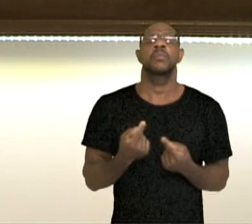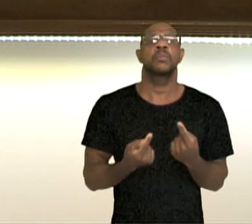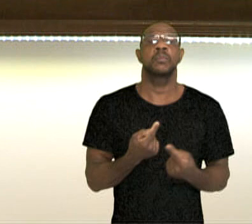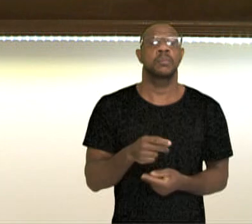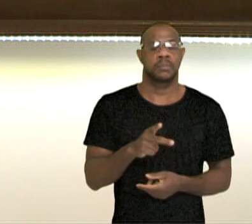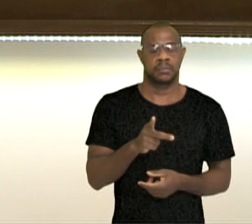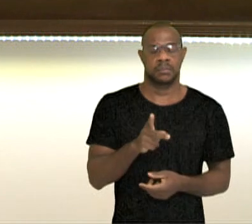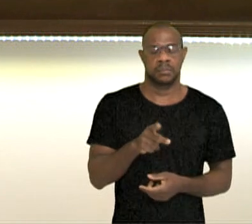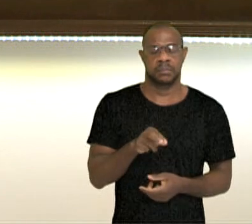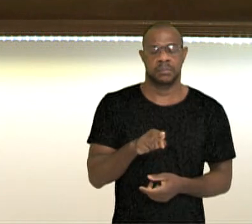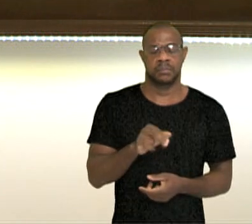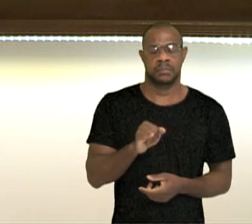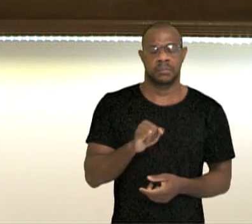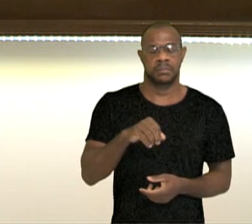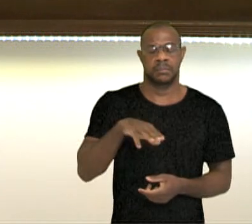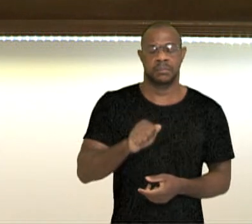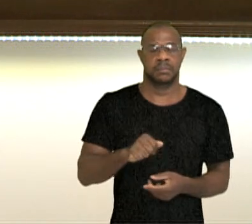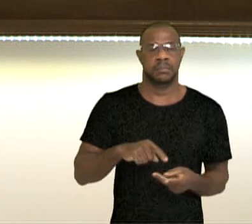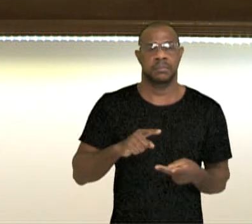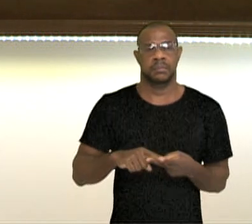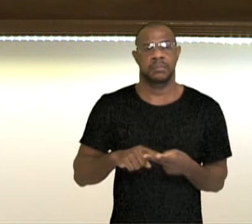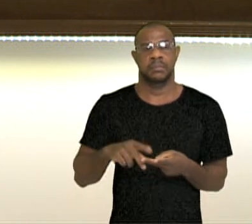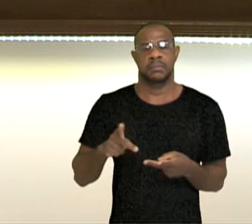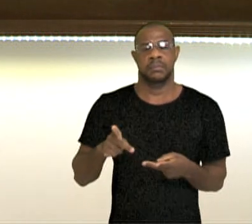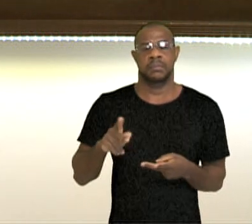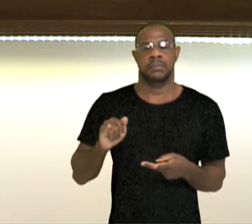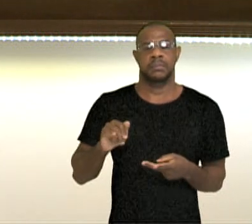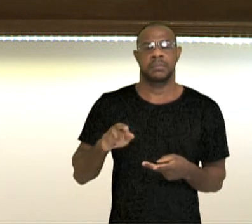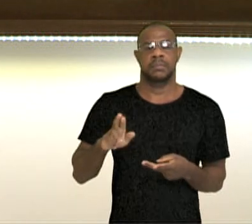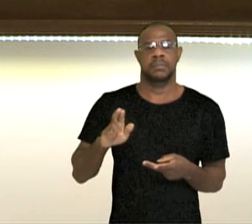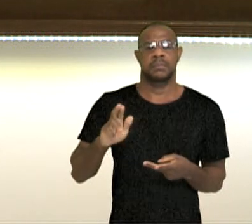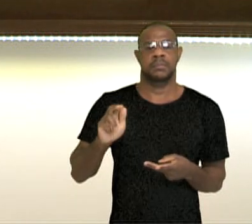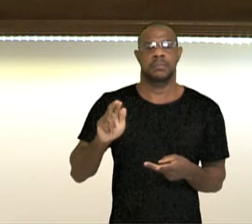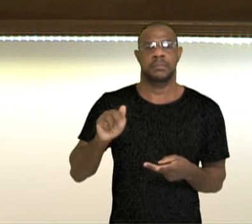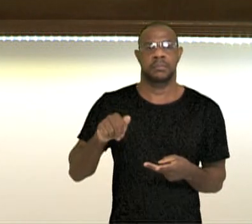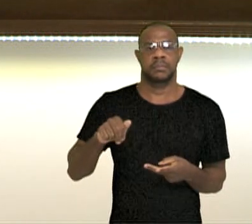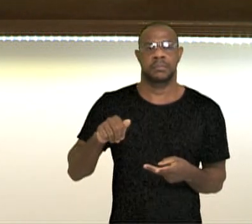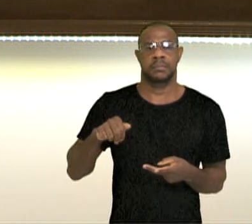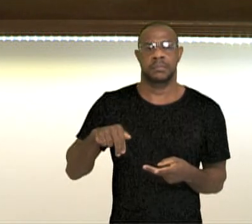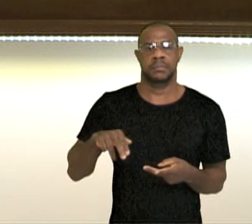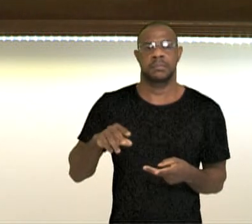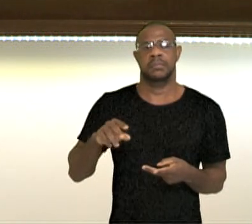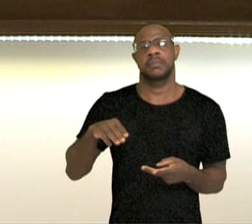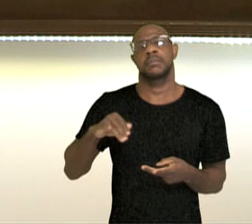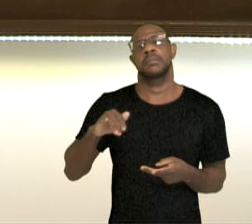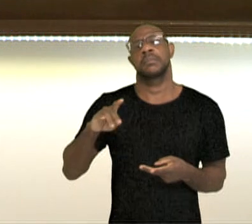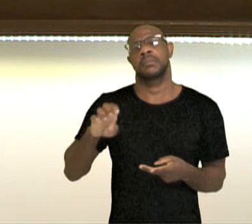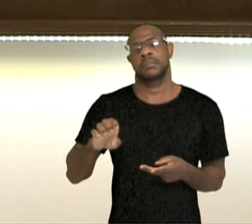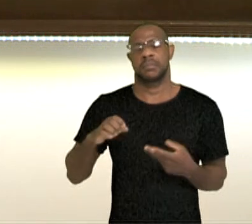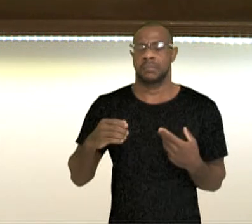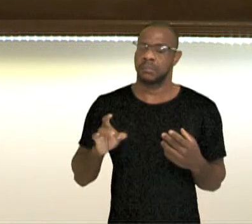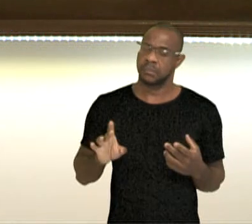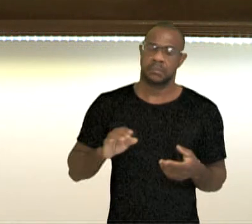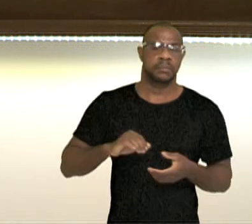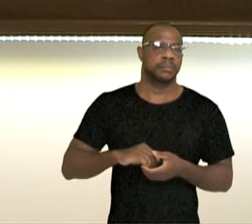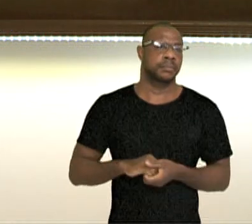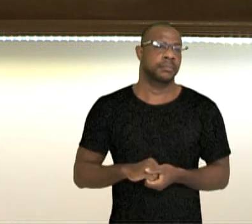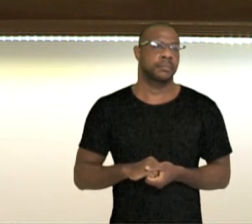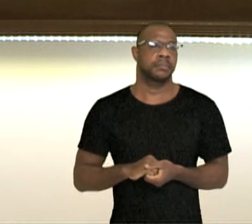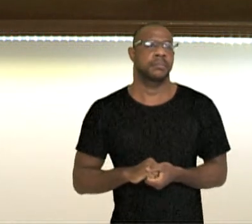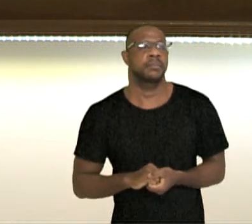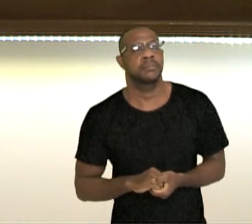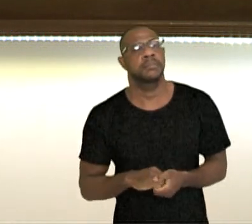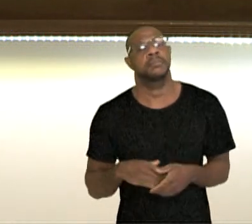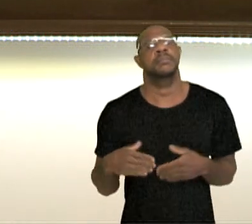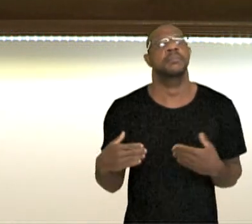saberem que eles têm nomes. Eu posso identificar eles por nomes, tá bom? Acertaram? Que bom!